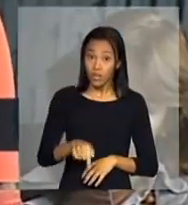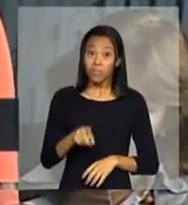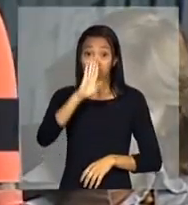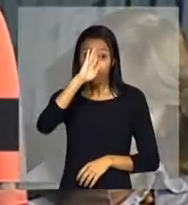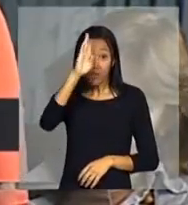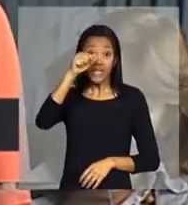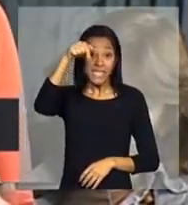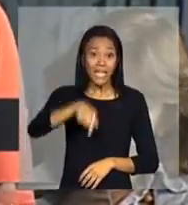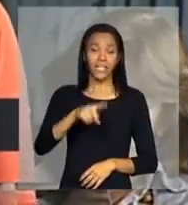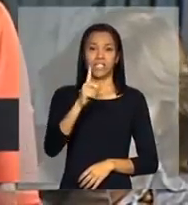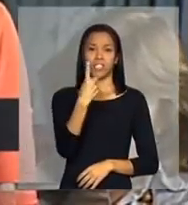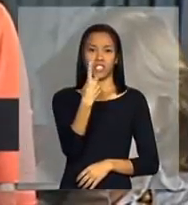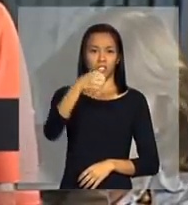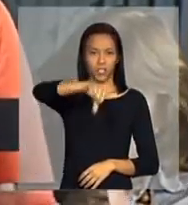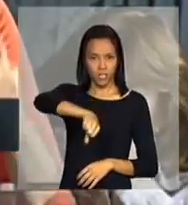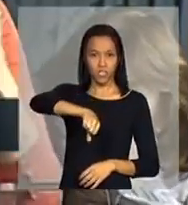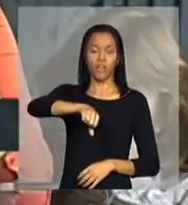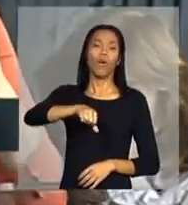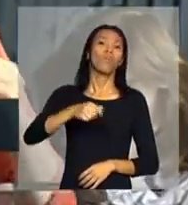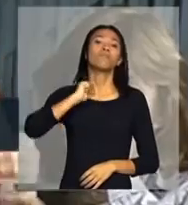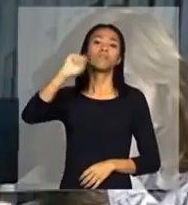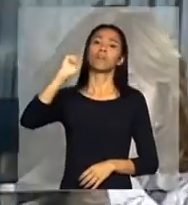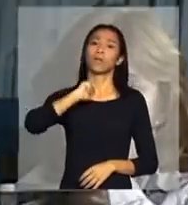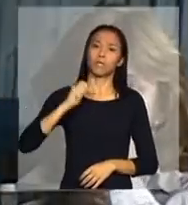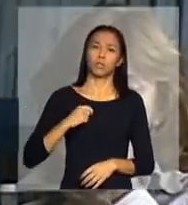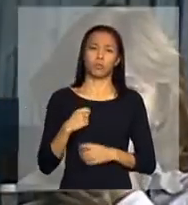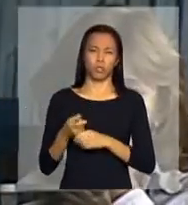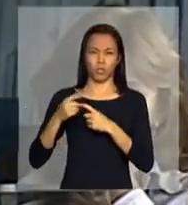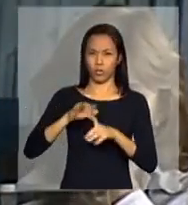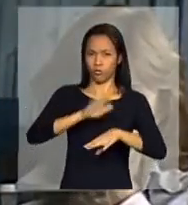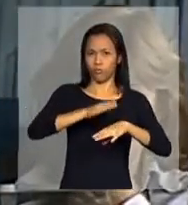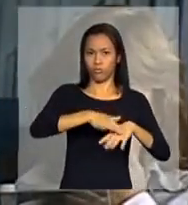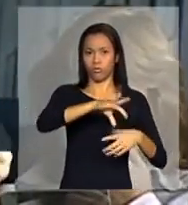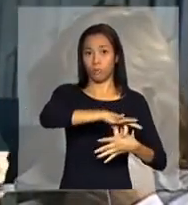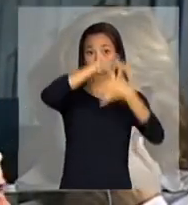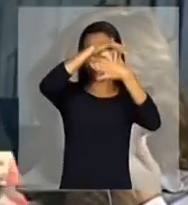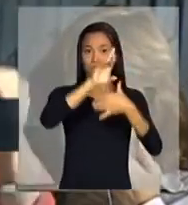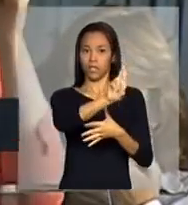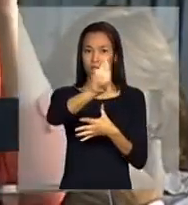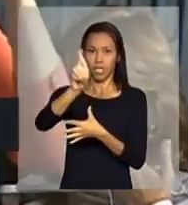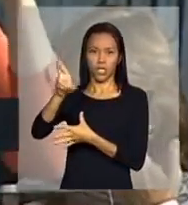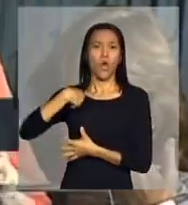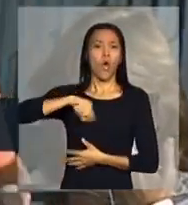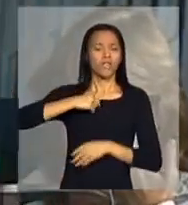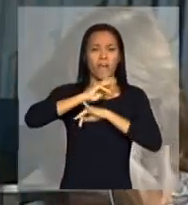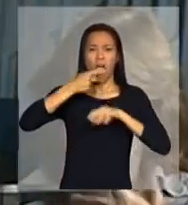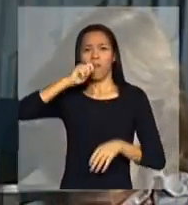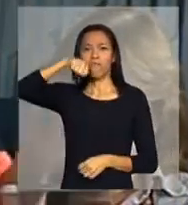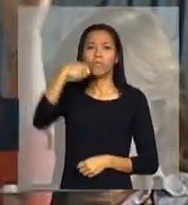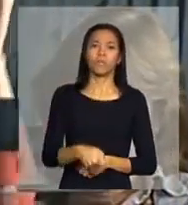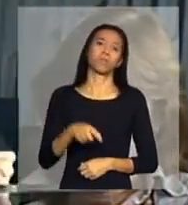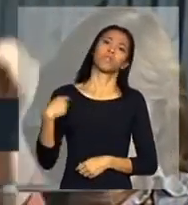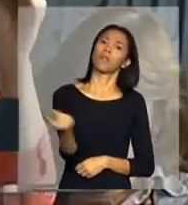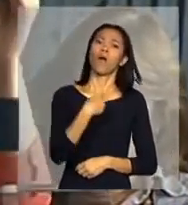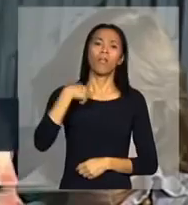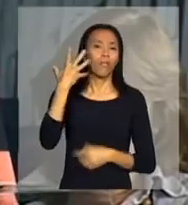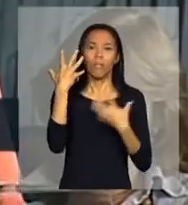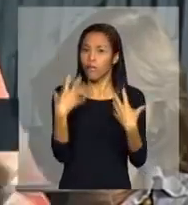nesse dia, 19 de abril, diante das lideranças dos povos indígenas, nós queremos declarar firmemente que